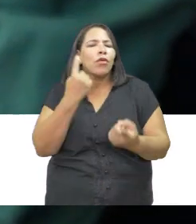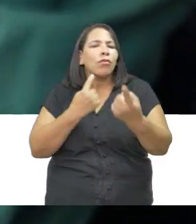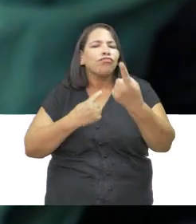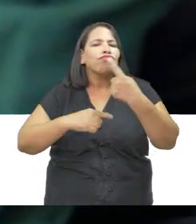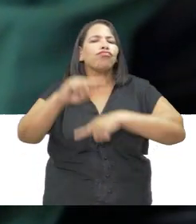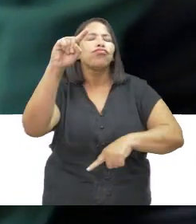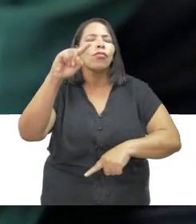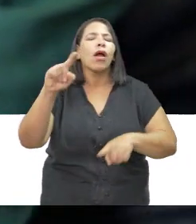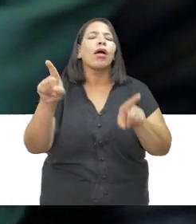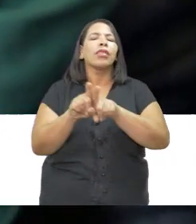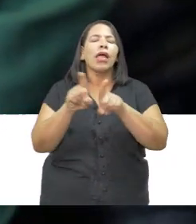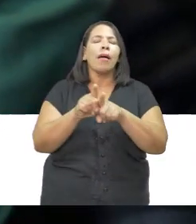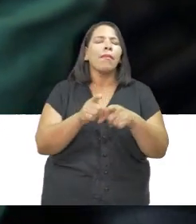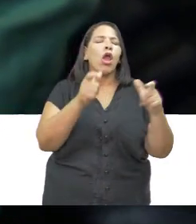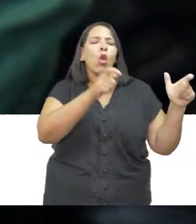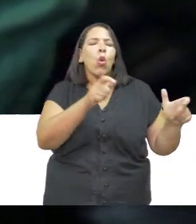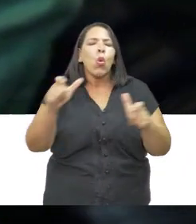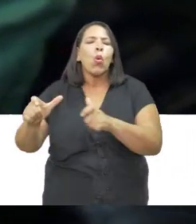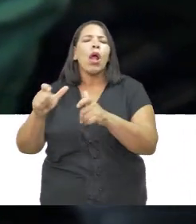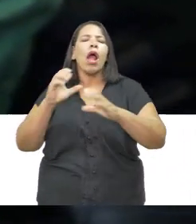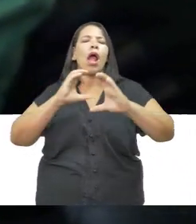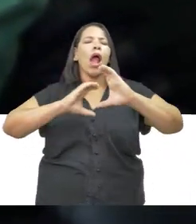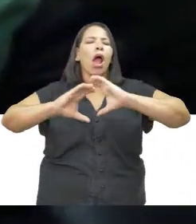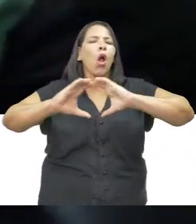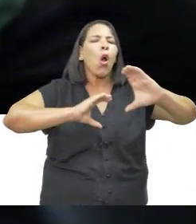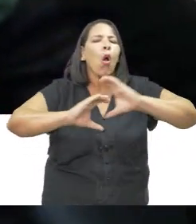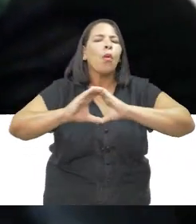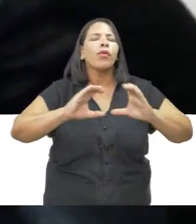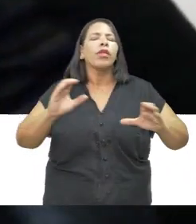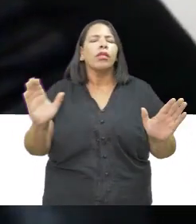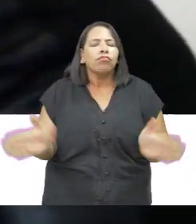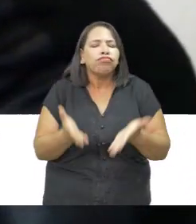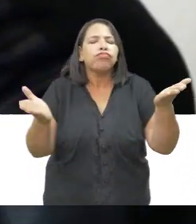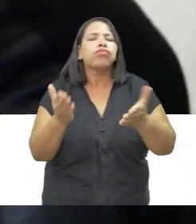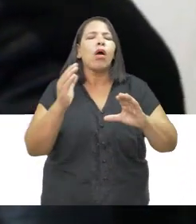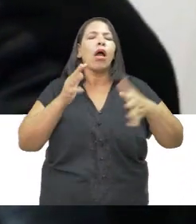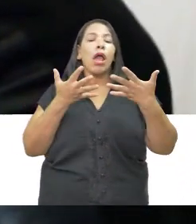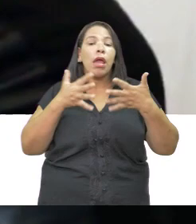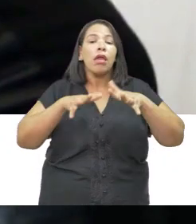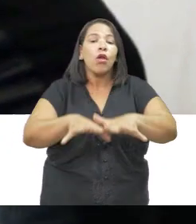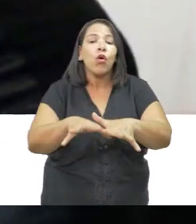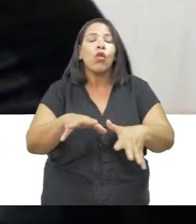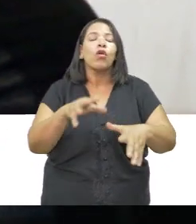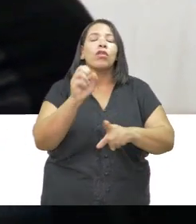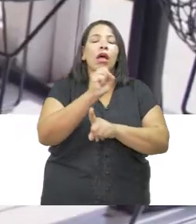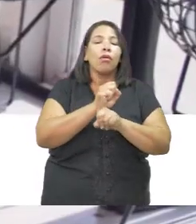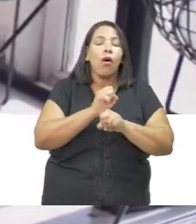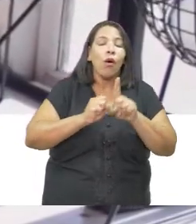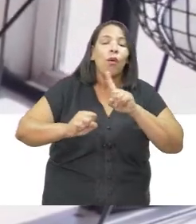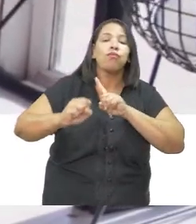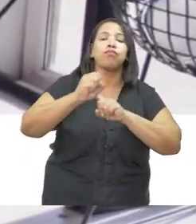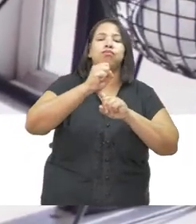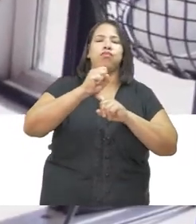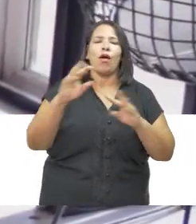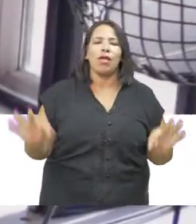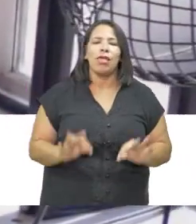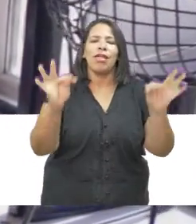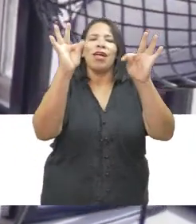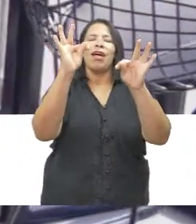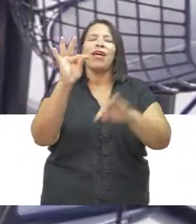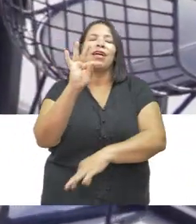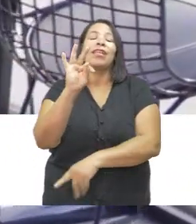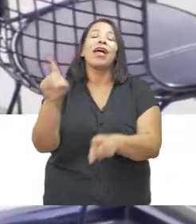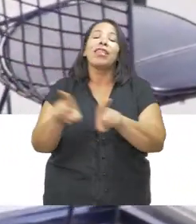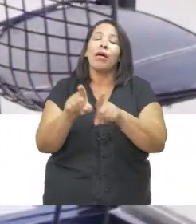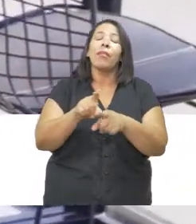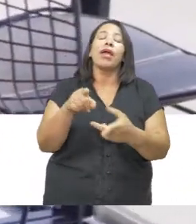de estrutura física e predial e comunicativas, de forma a promover inclusão na educação profissional e tecnológica. Temos também os